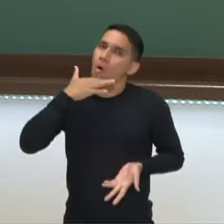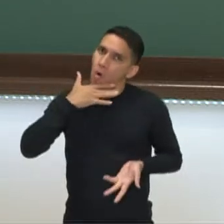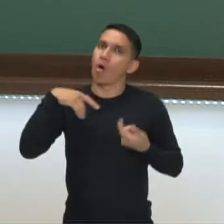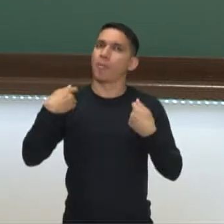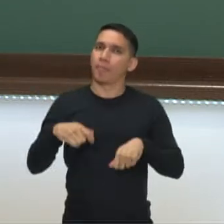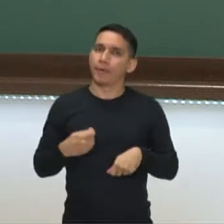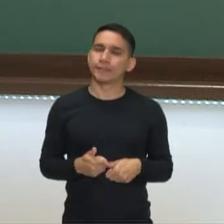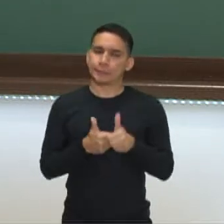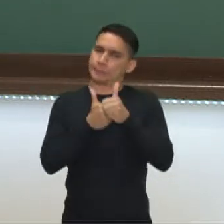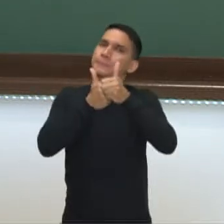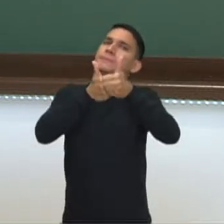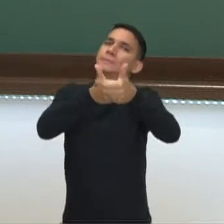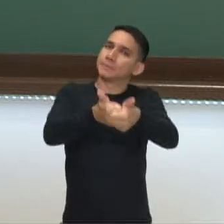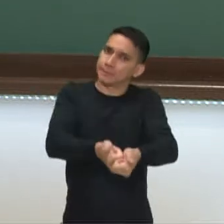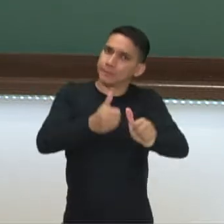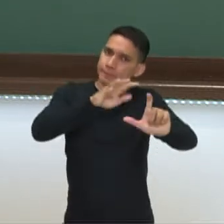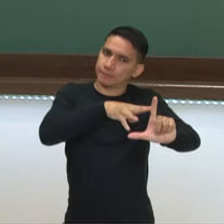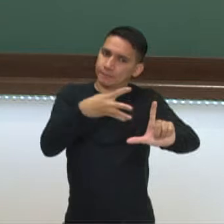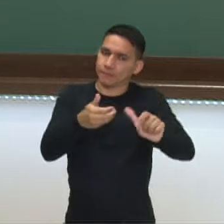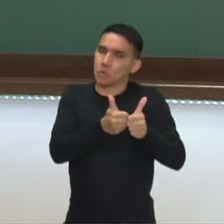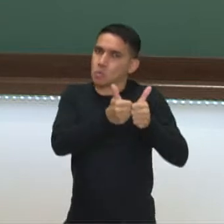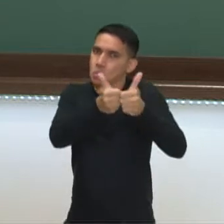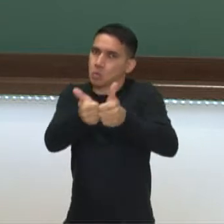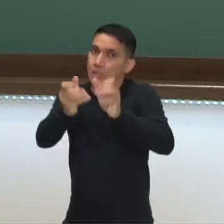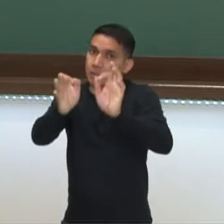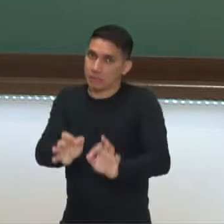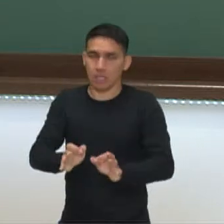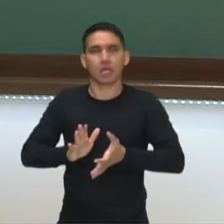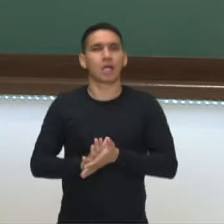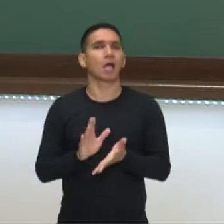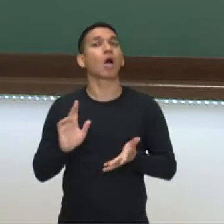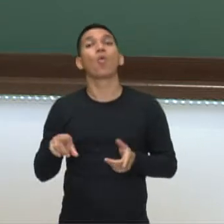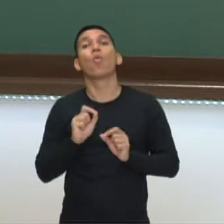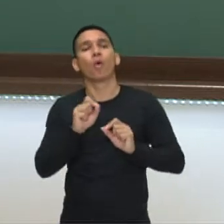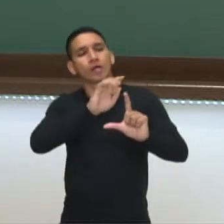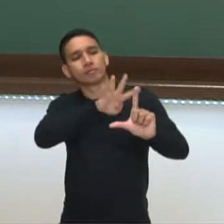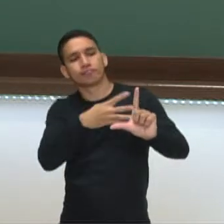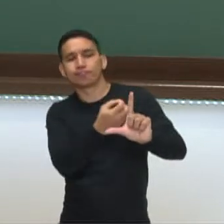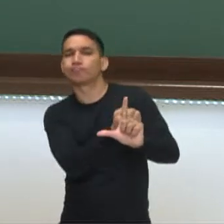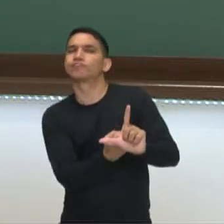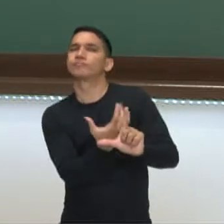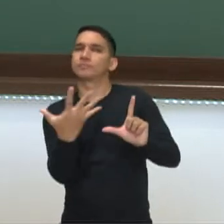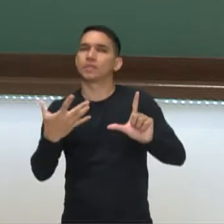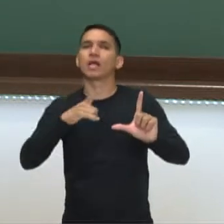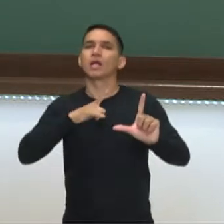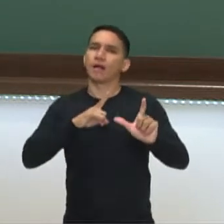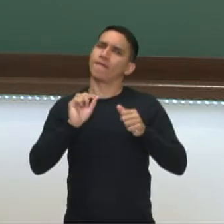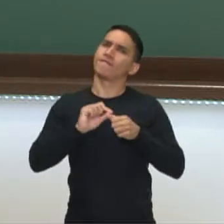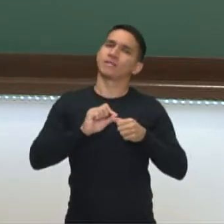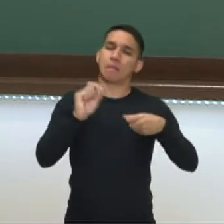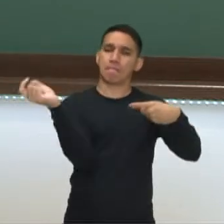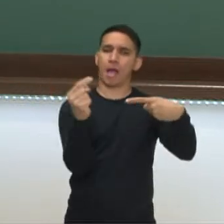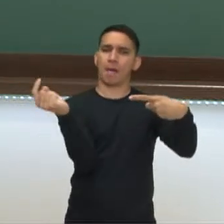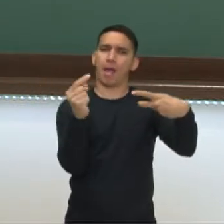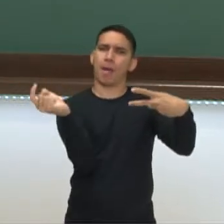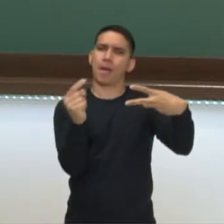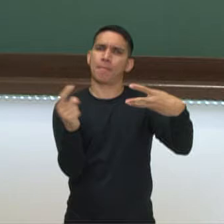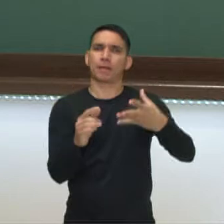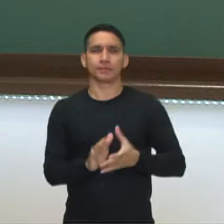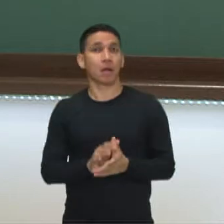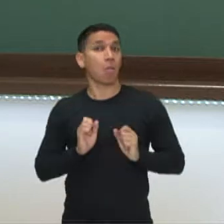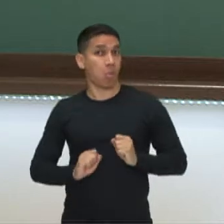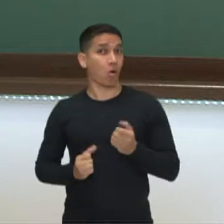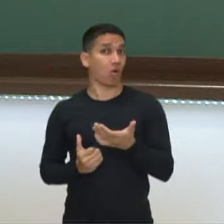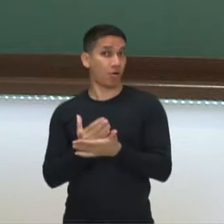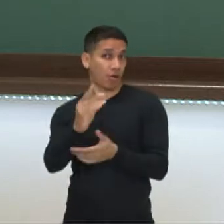requer disciplina para que a gente siga, esse cronograma de estudo e cumpra as nossas tarefas. Ele pode ser feito